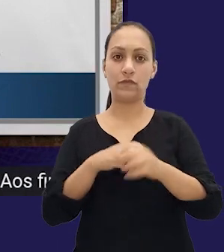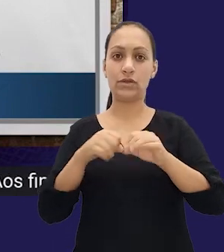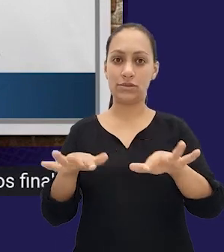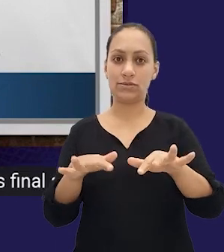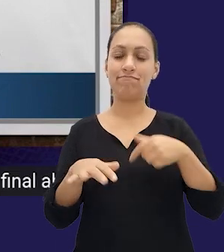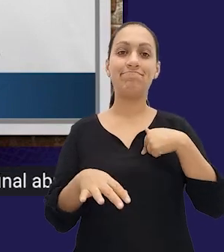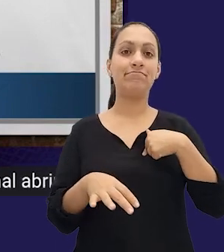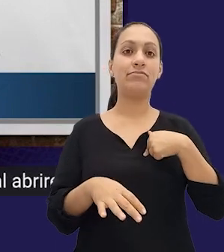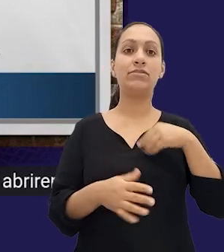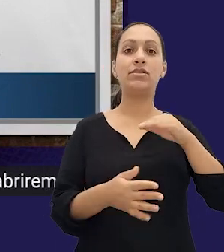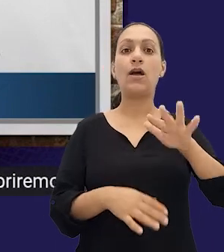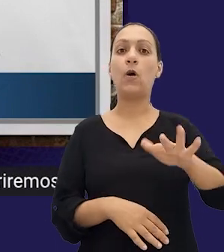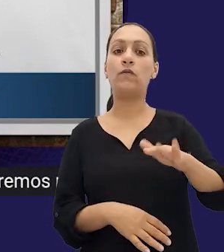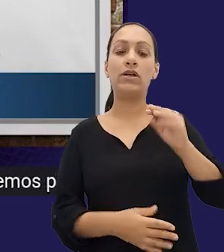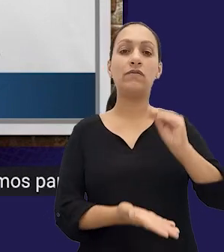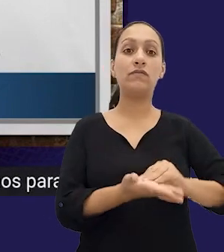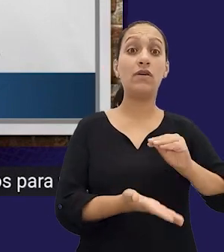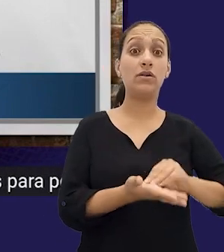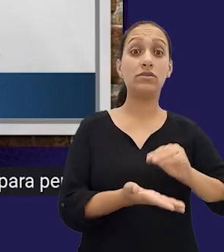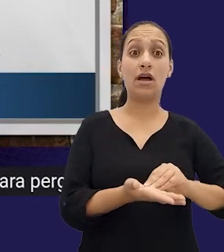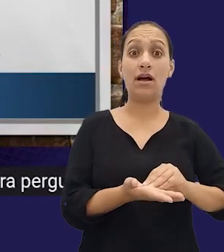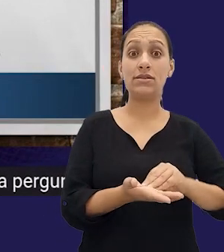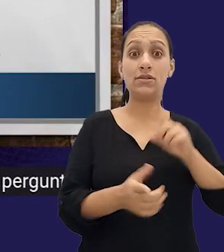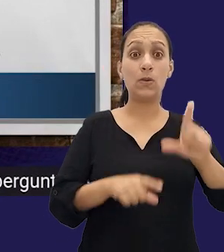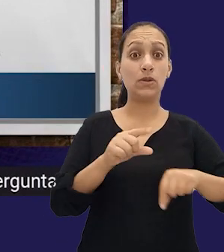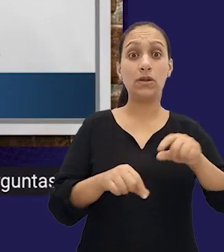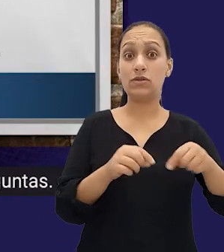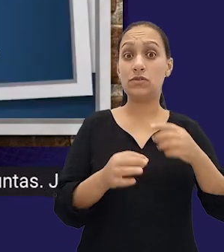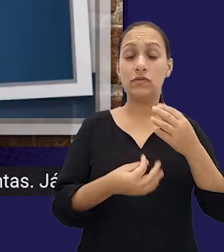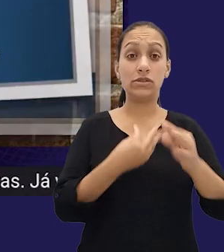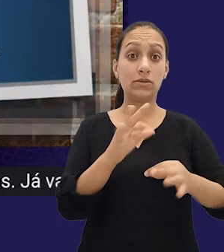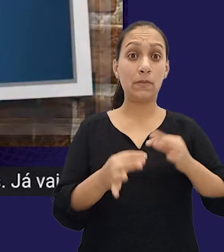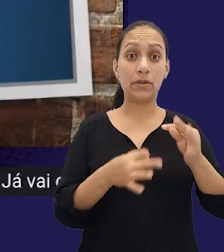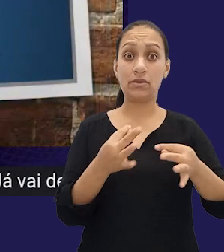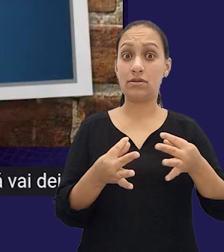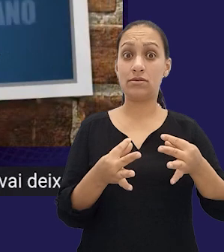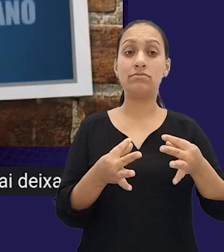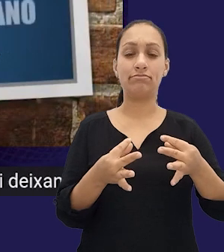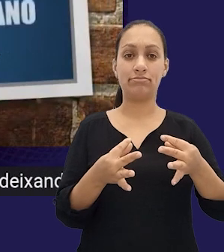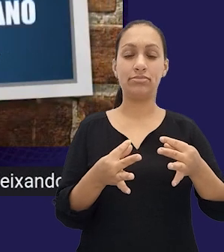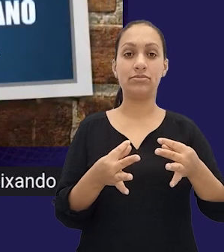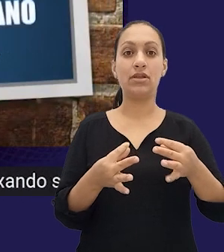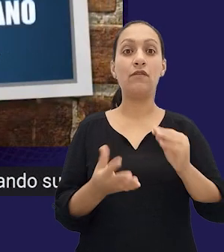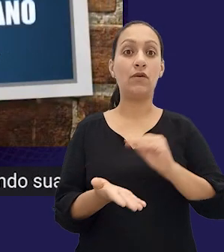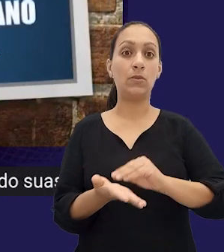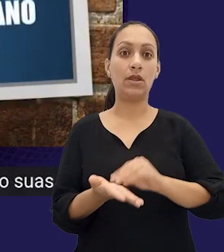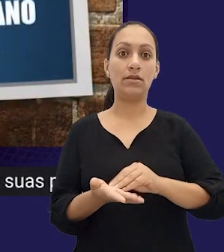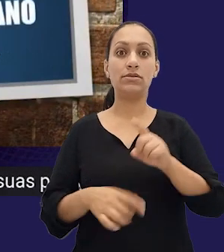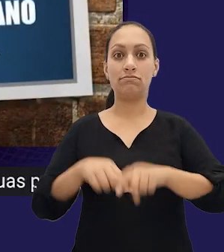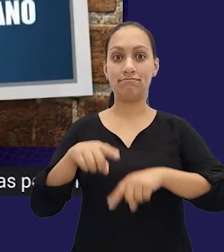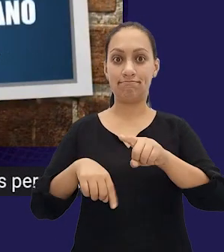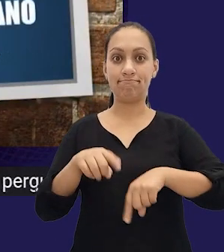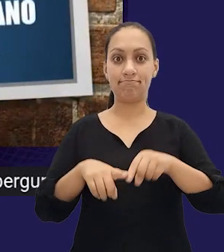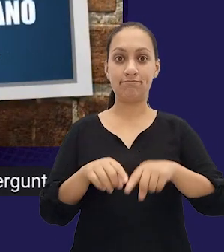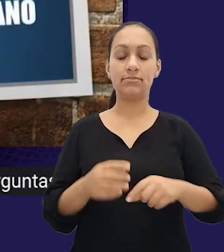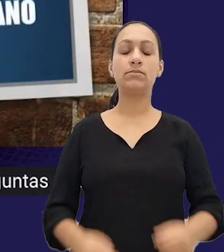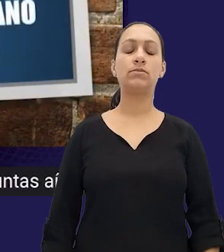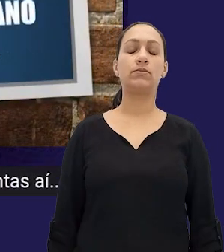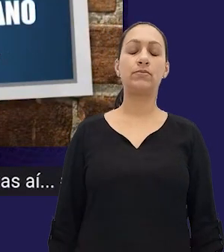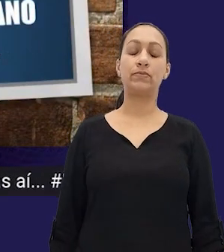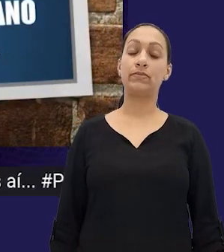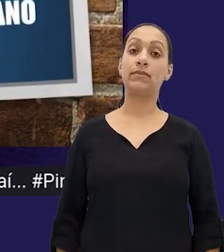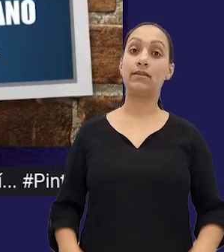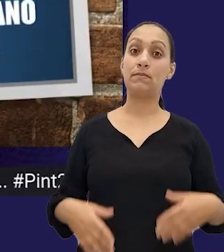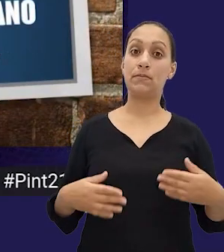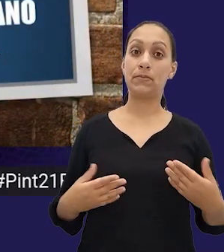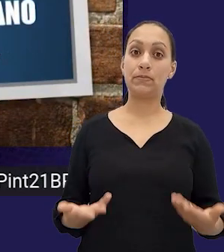não apareçam recursos alternativos, tá? Bom, para que não fique,